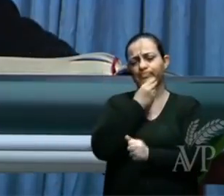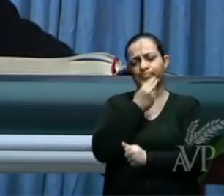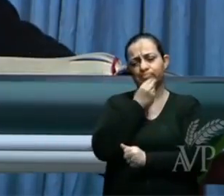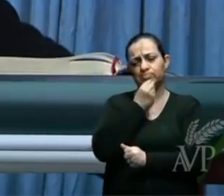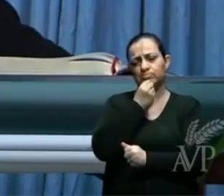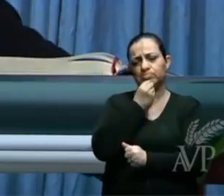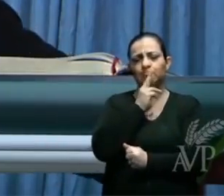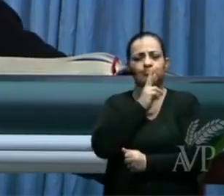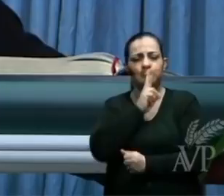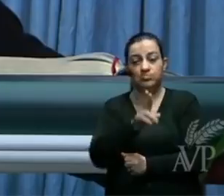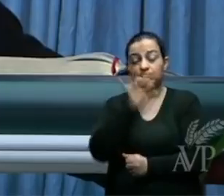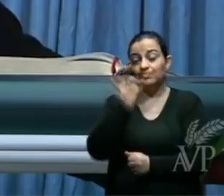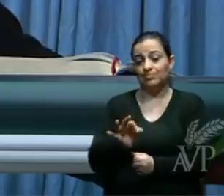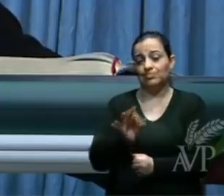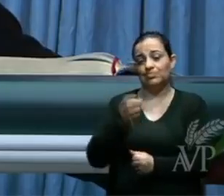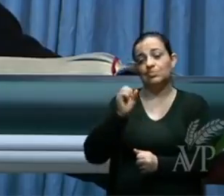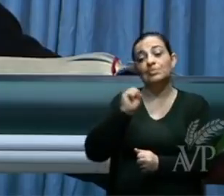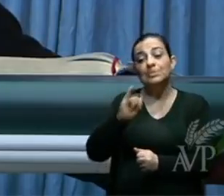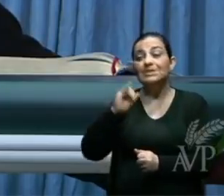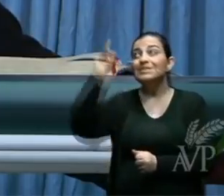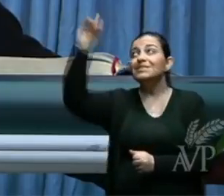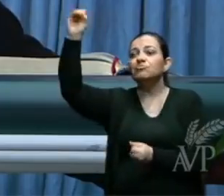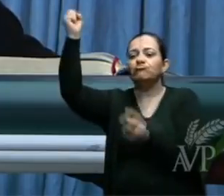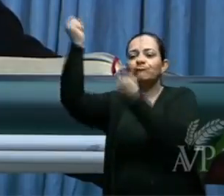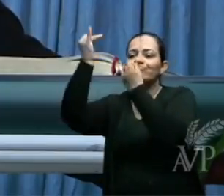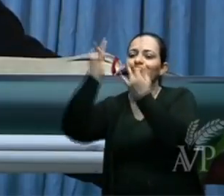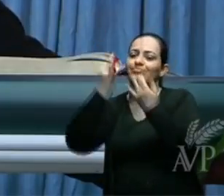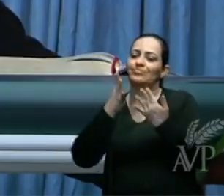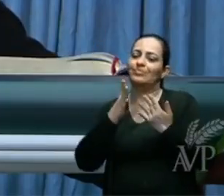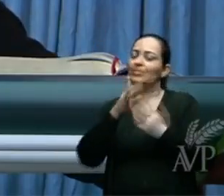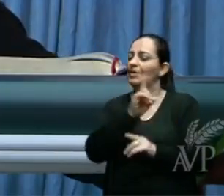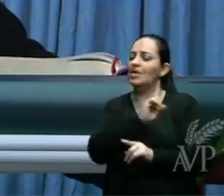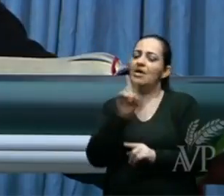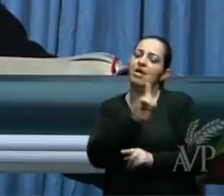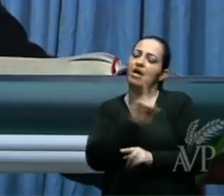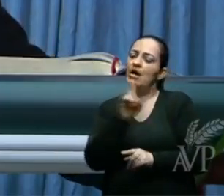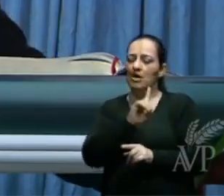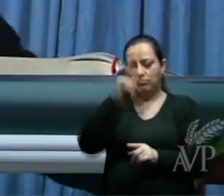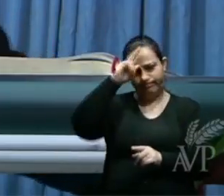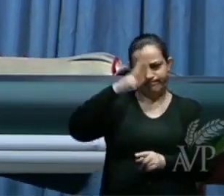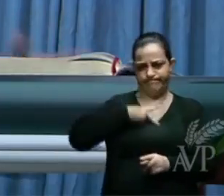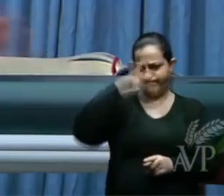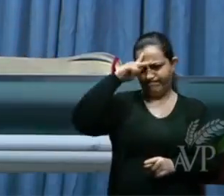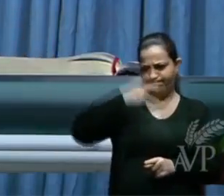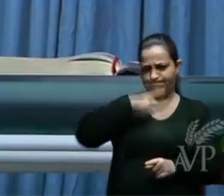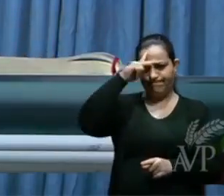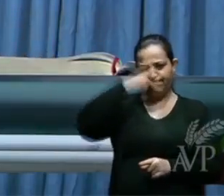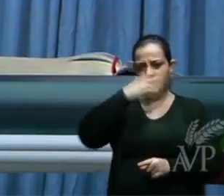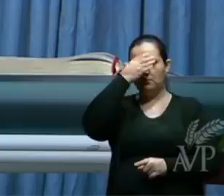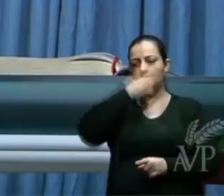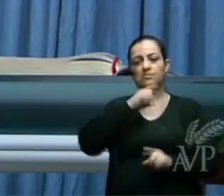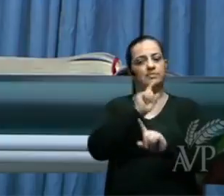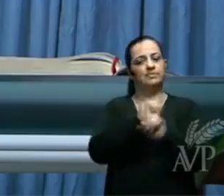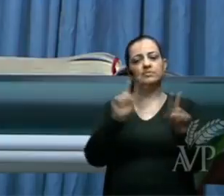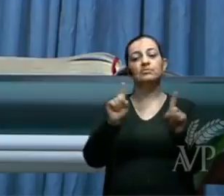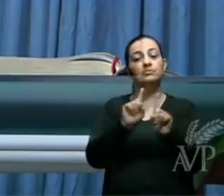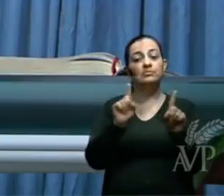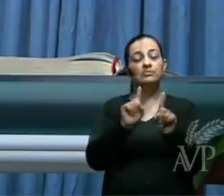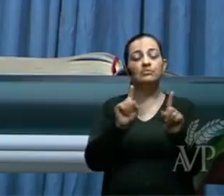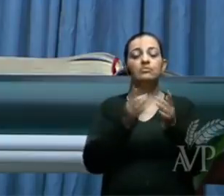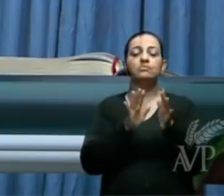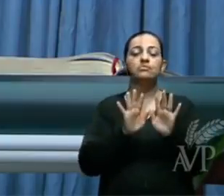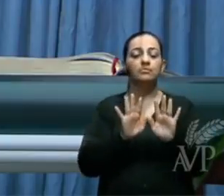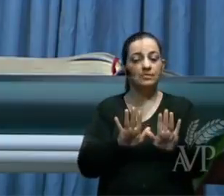nunca valeria nada não é as suas orações somente mas você